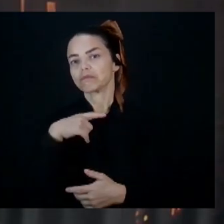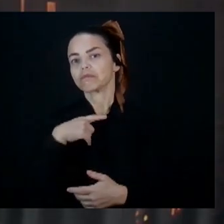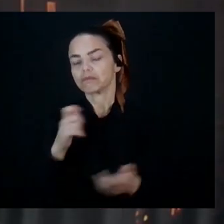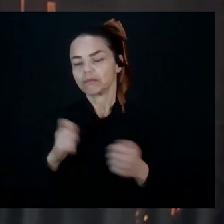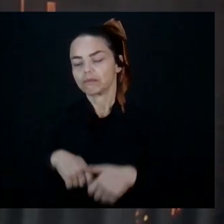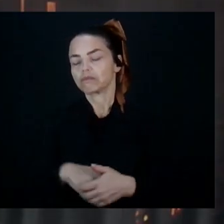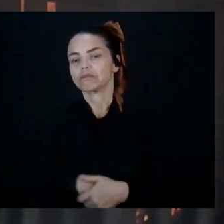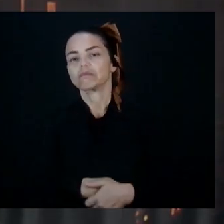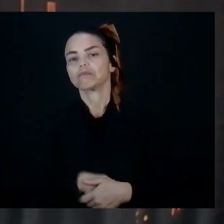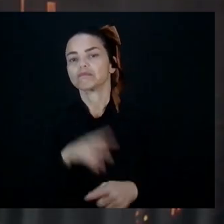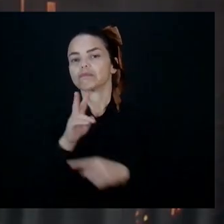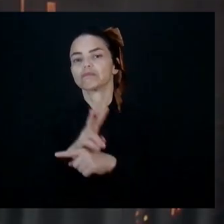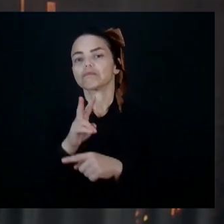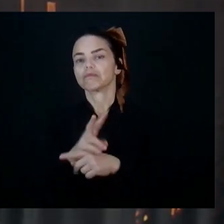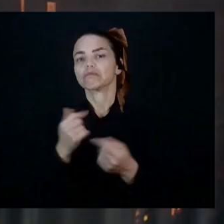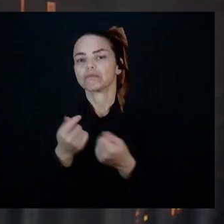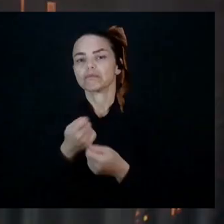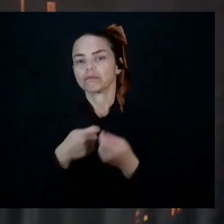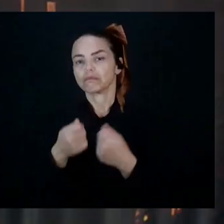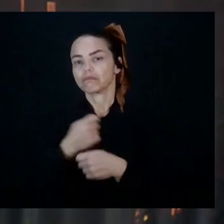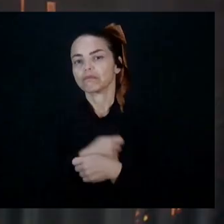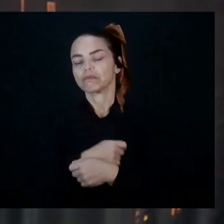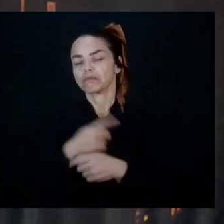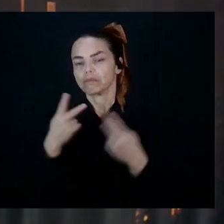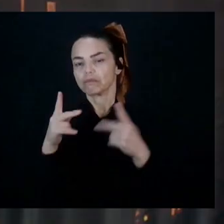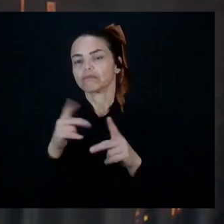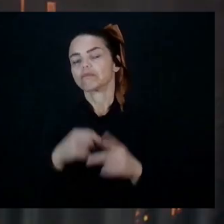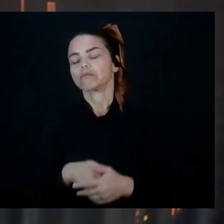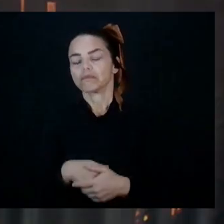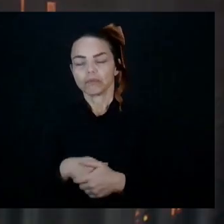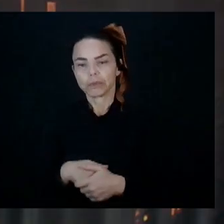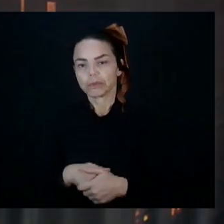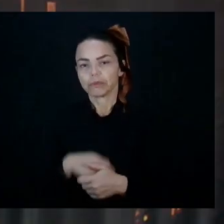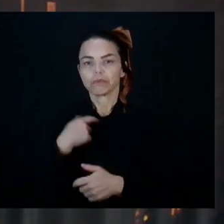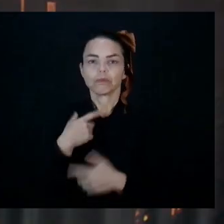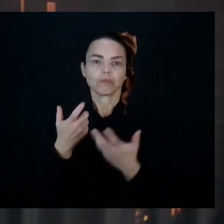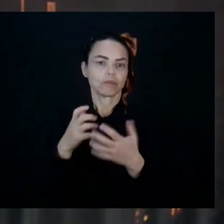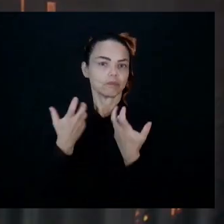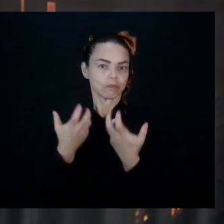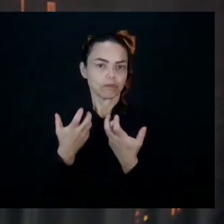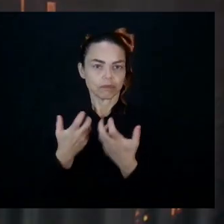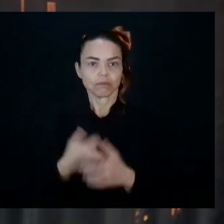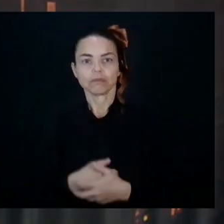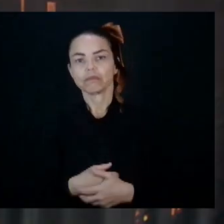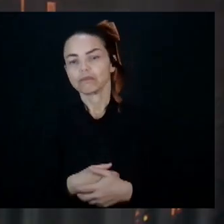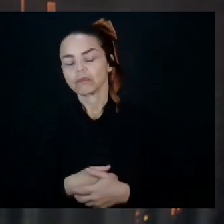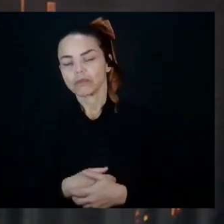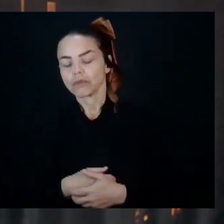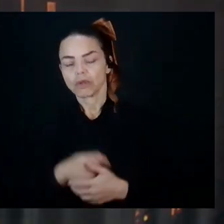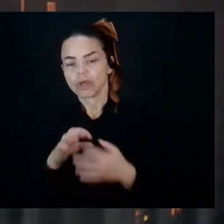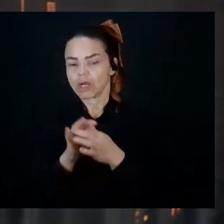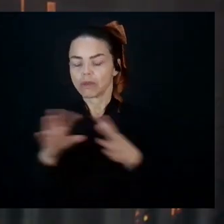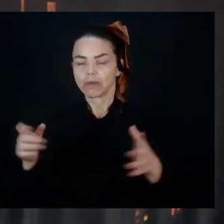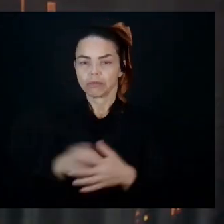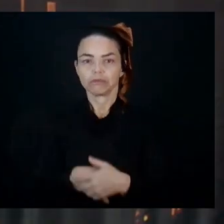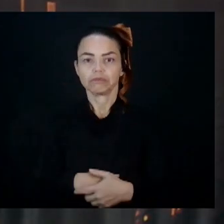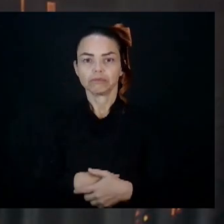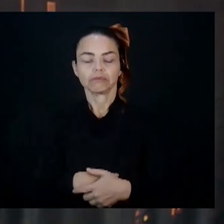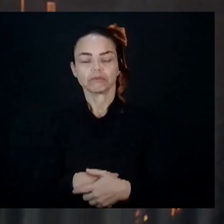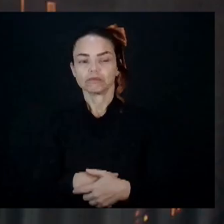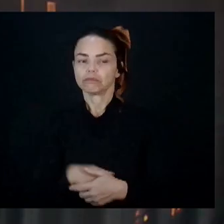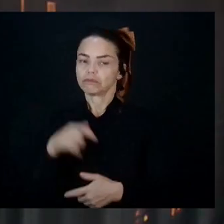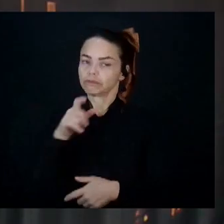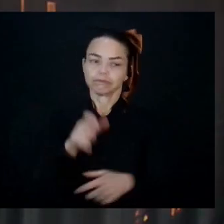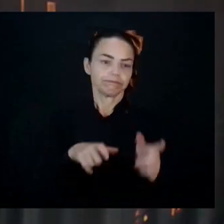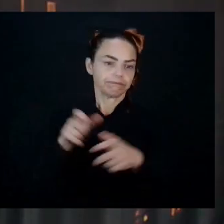cuidar do próprio dinheiro, o dinheiro é dela. E ela vai fazer com o dinheiro dela o que ela quiser. Que muitas vezes não é o que os outros